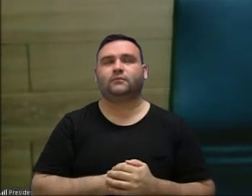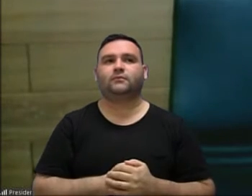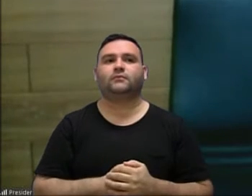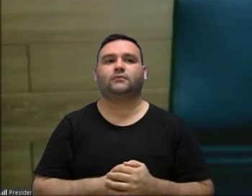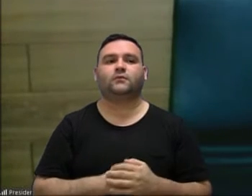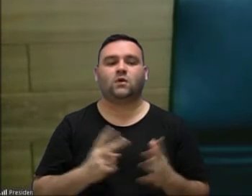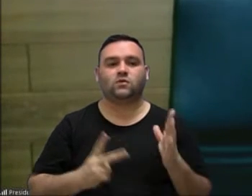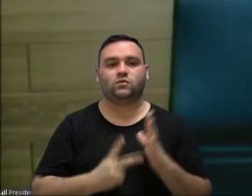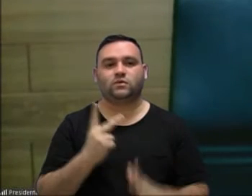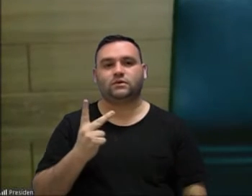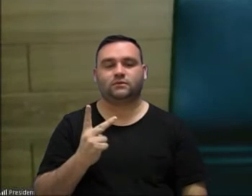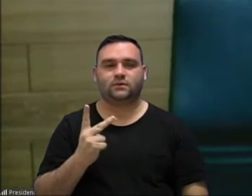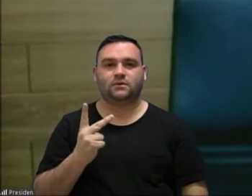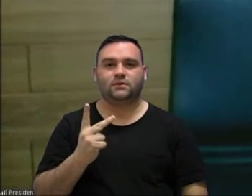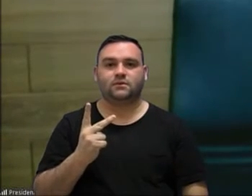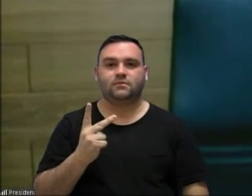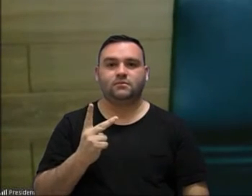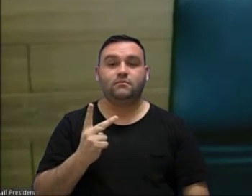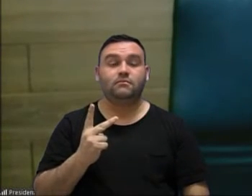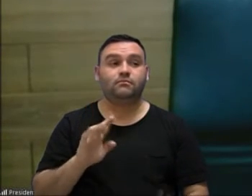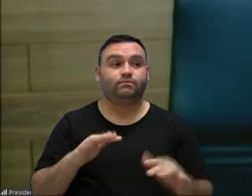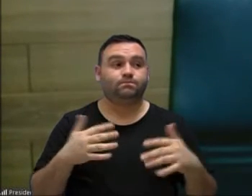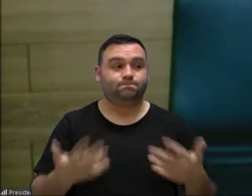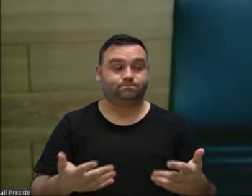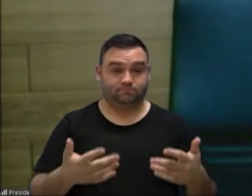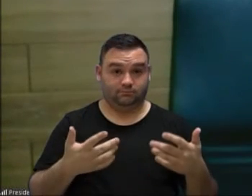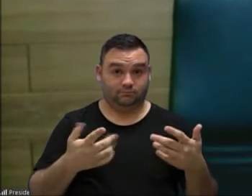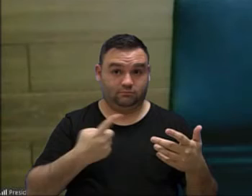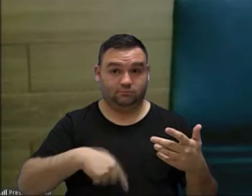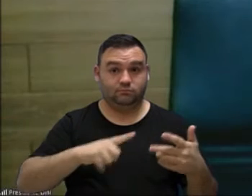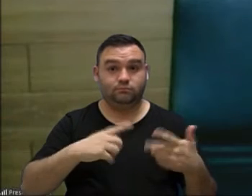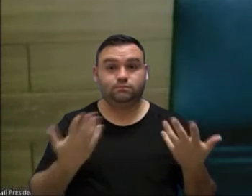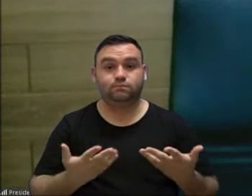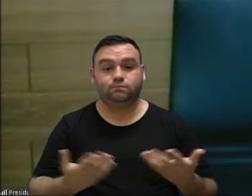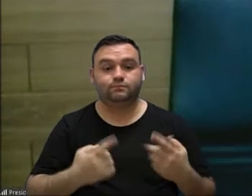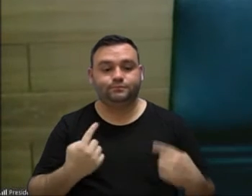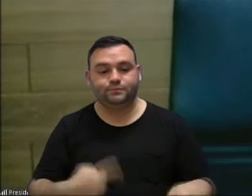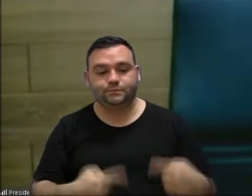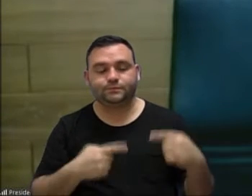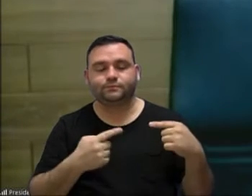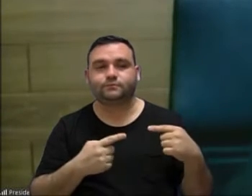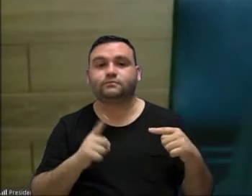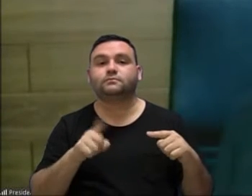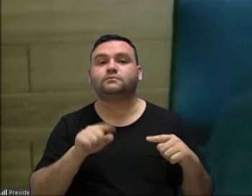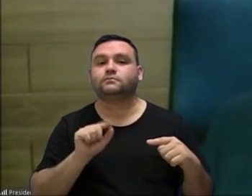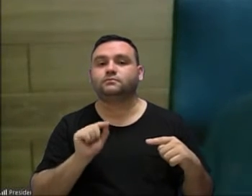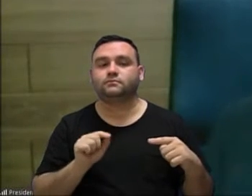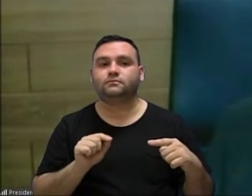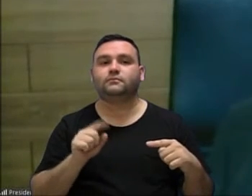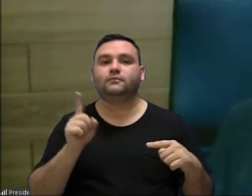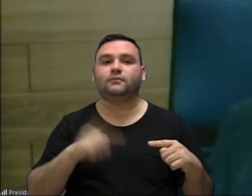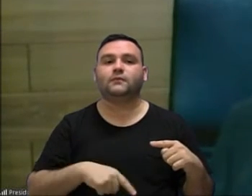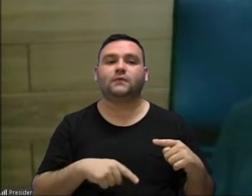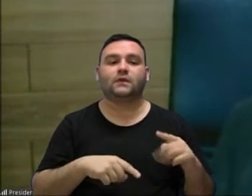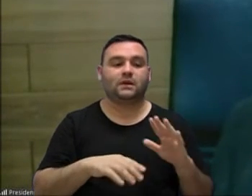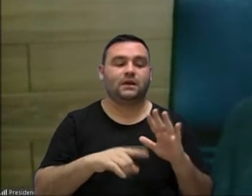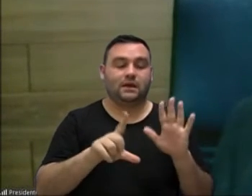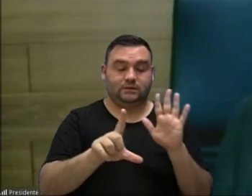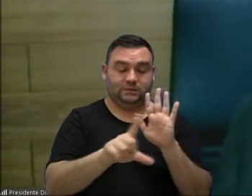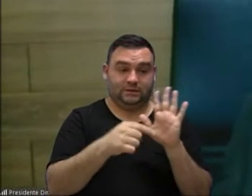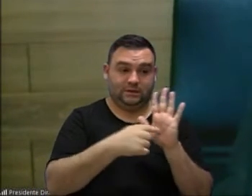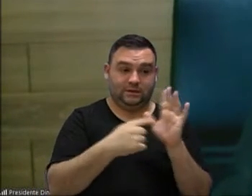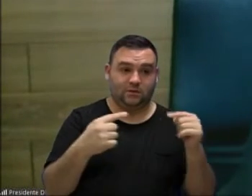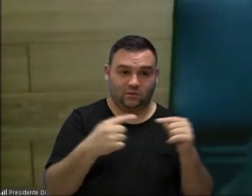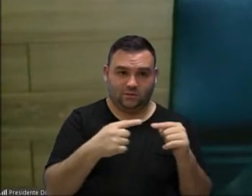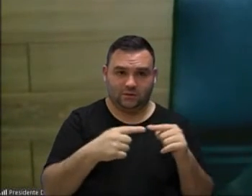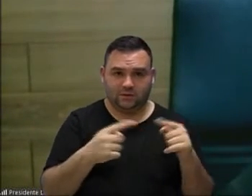duas vezes tá então a única coisa que nós estamos discutindo neste momento é a constitucionalidade